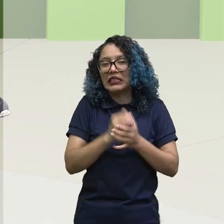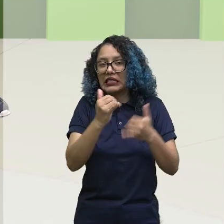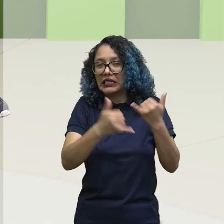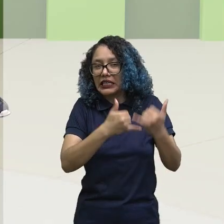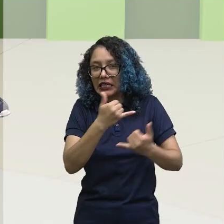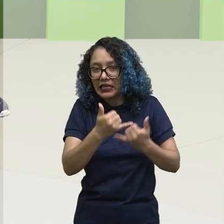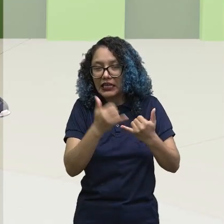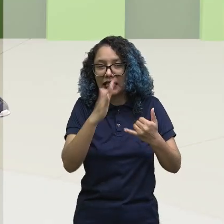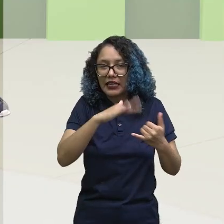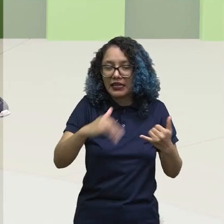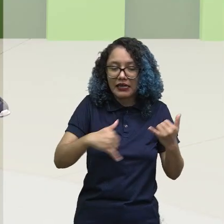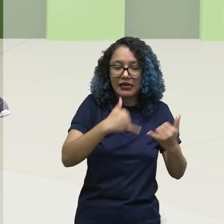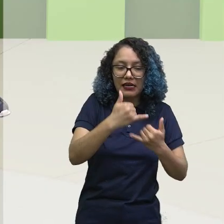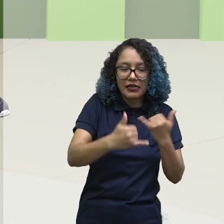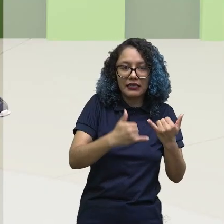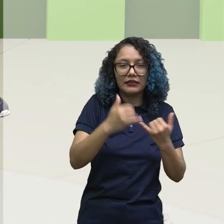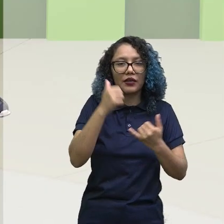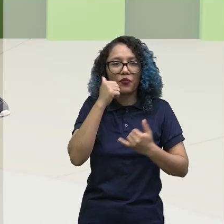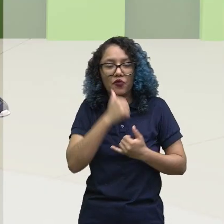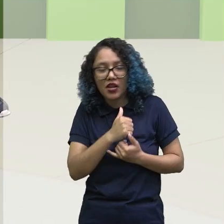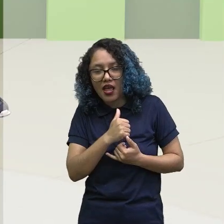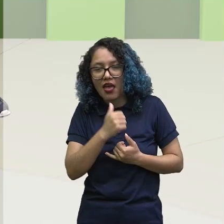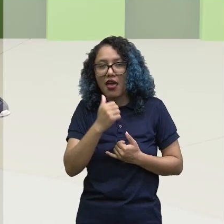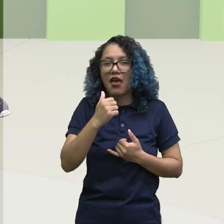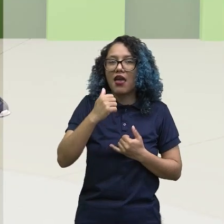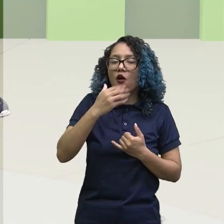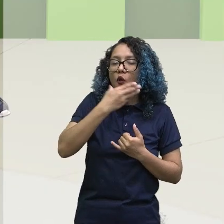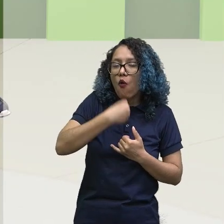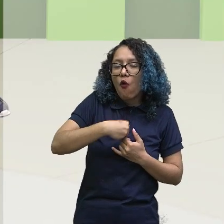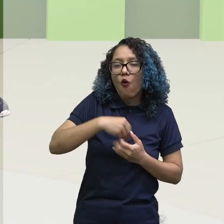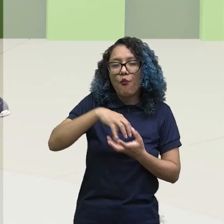Crianças, mulheres, homens, adultos, idosos